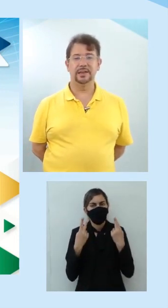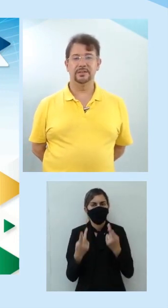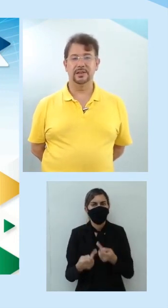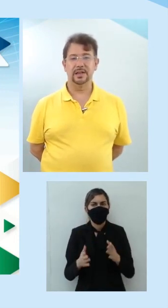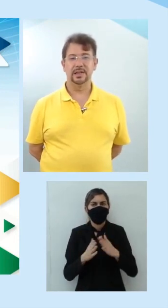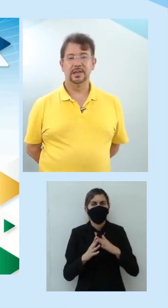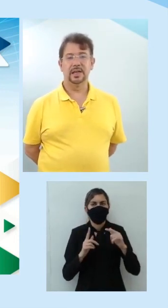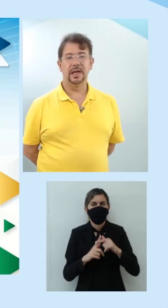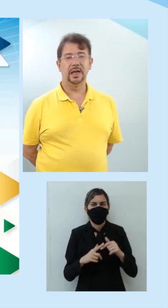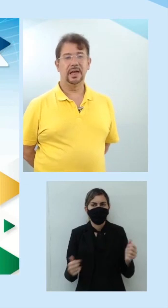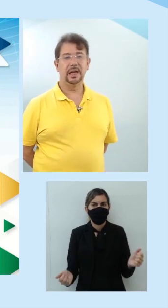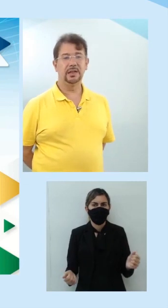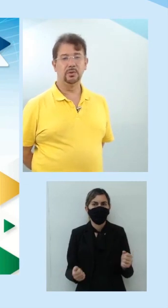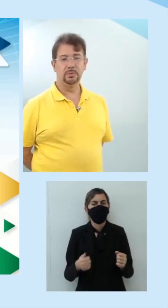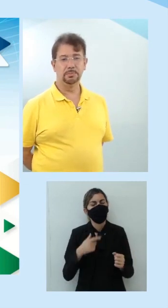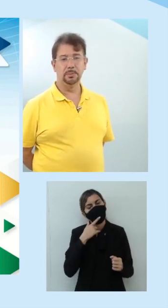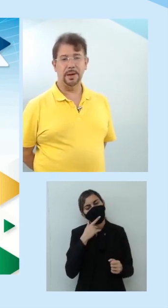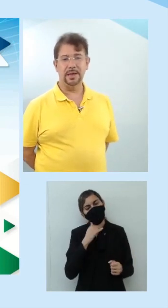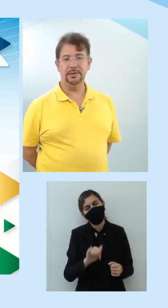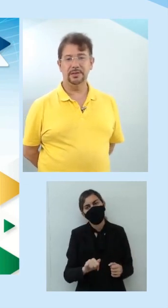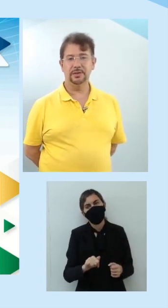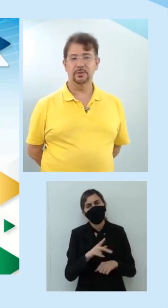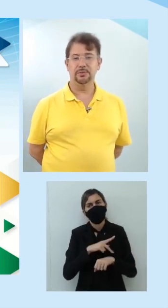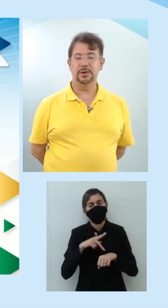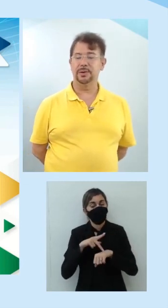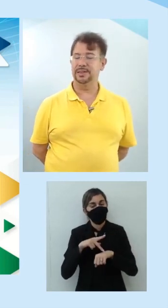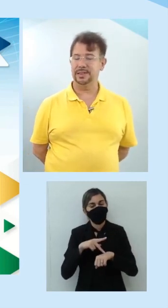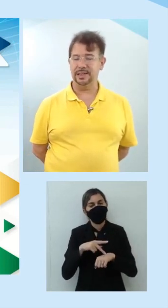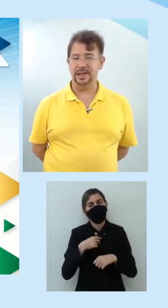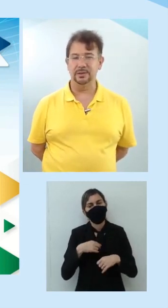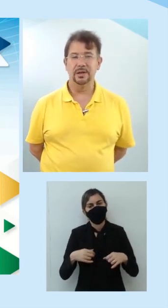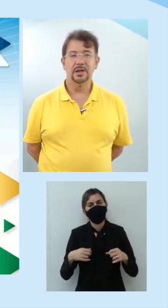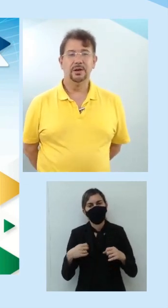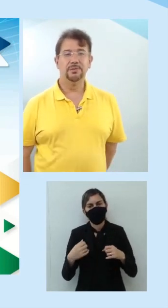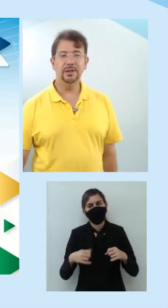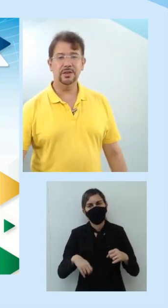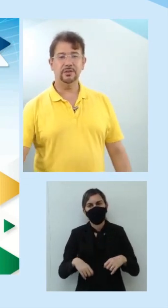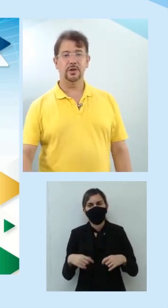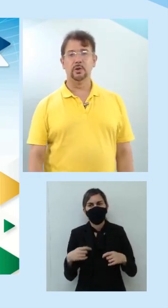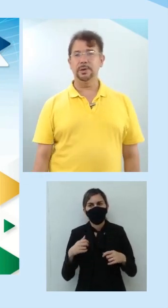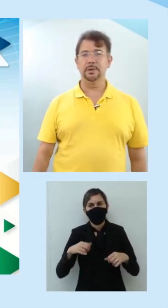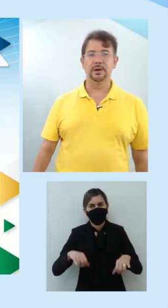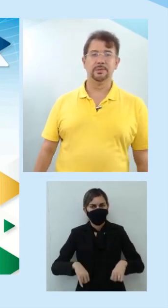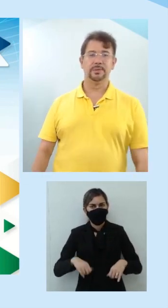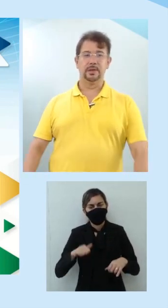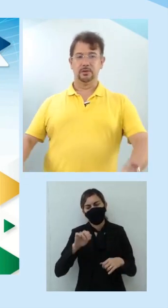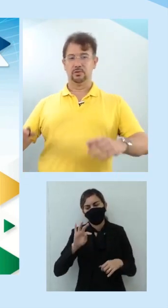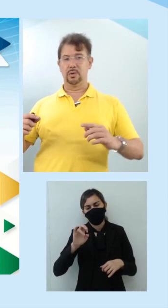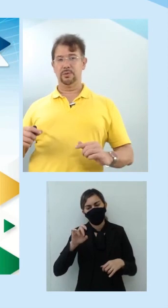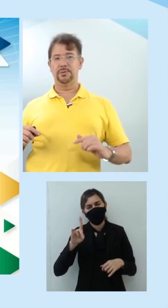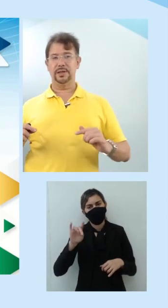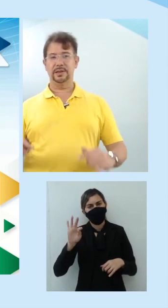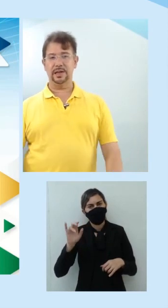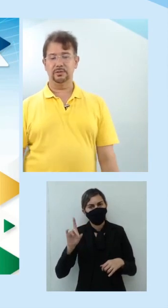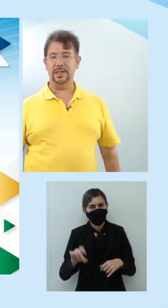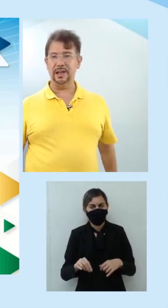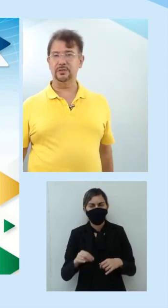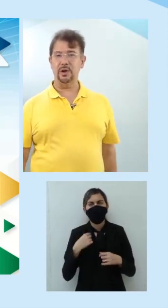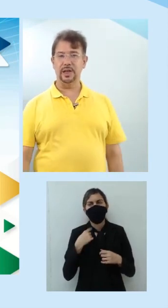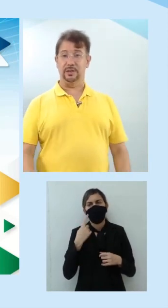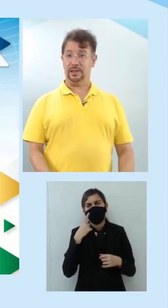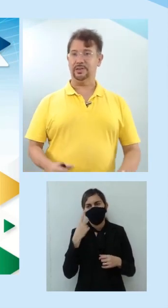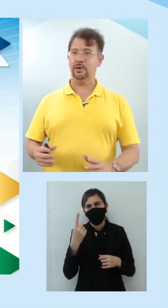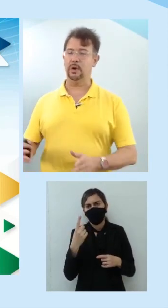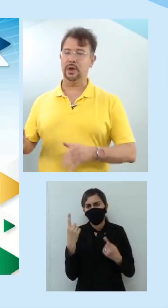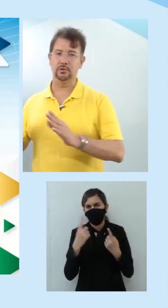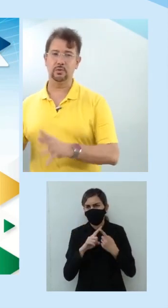a igreja do país que sofreu atentado. Veja só, no primeiro, João foi atrás do táxi